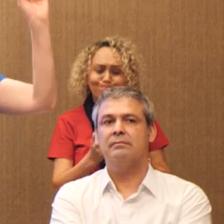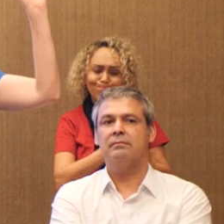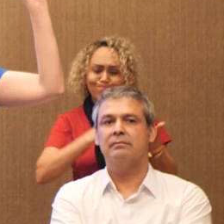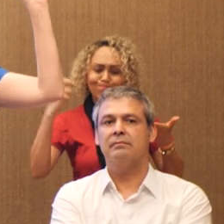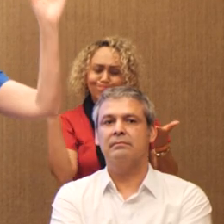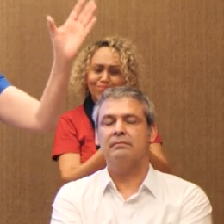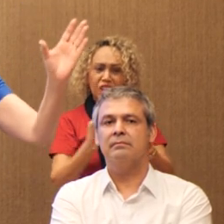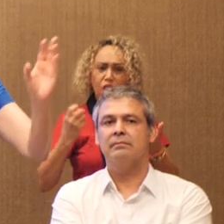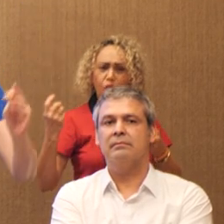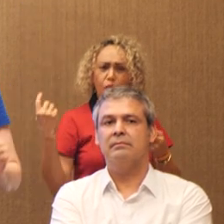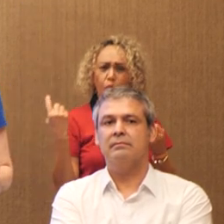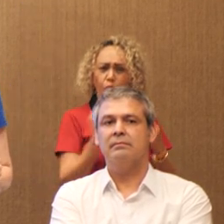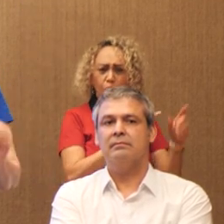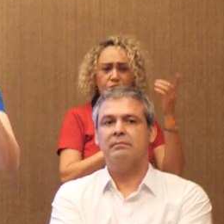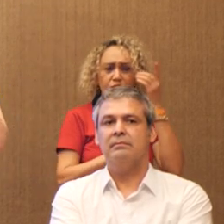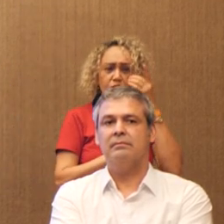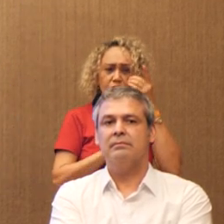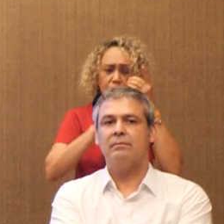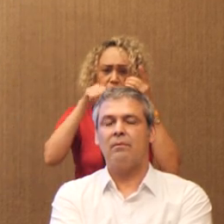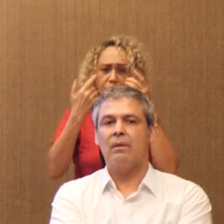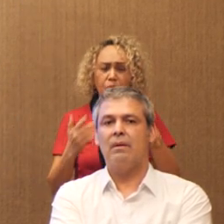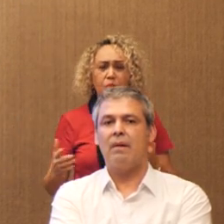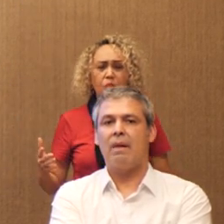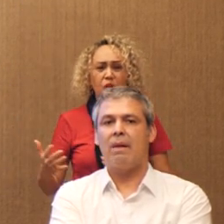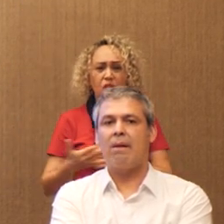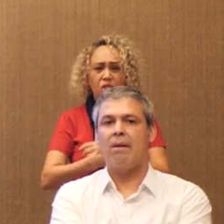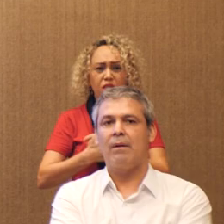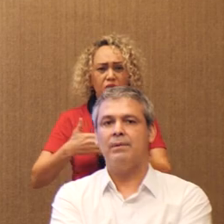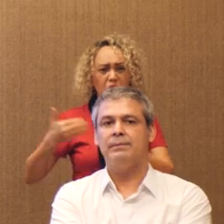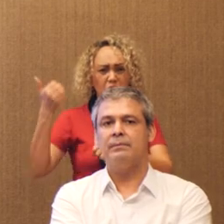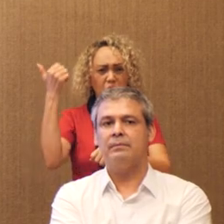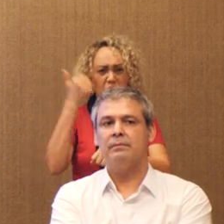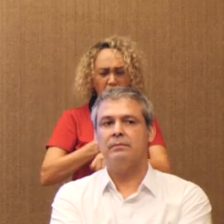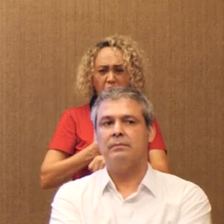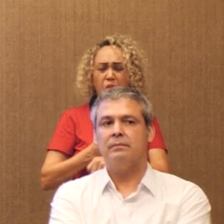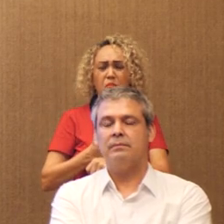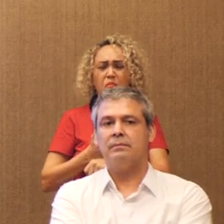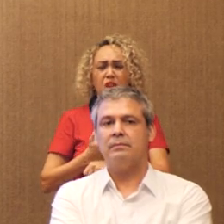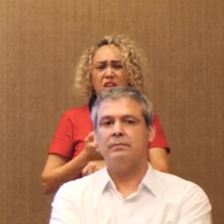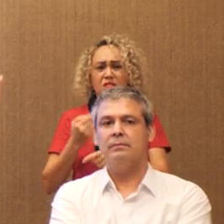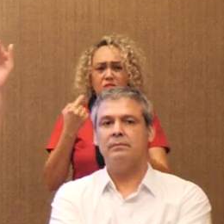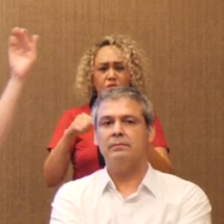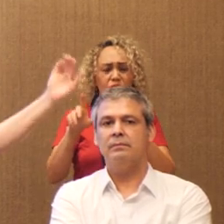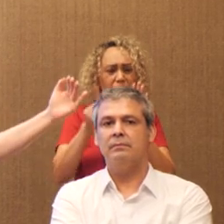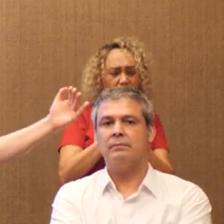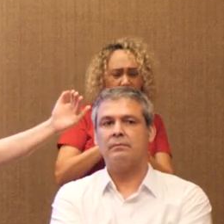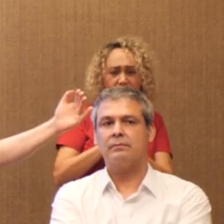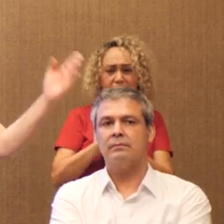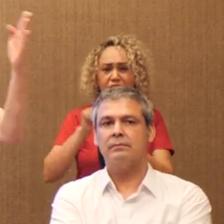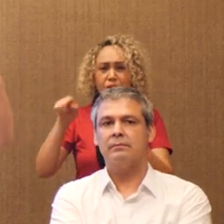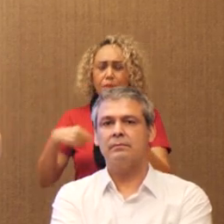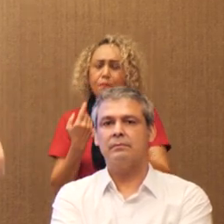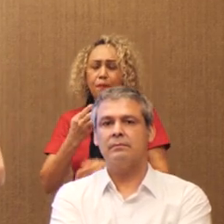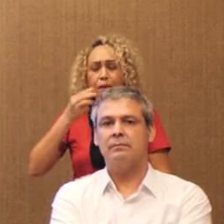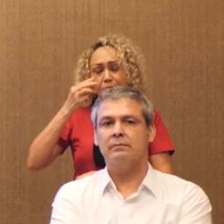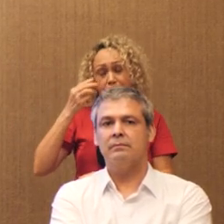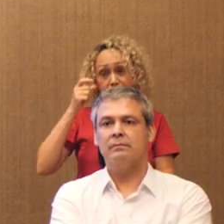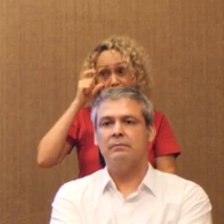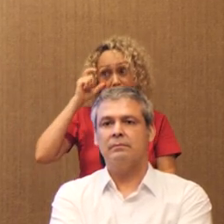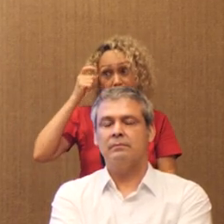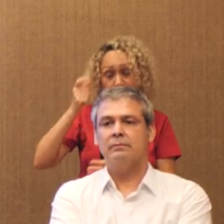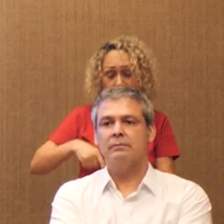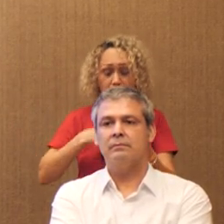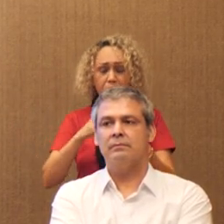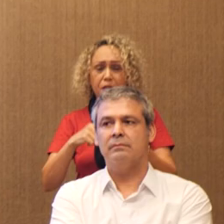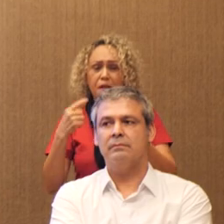dessa vergonha absurda, liderada por um Sérgio Moro, depois da criminalização da política e do PT,